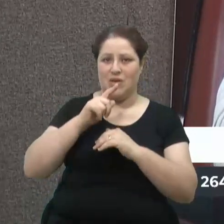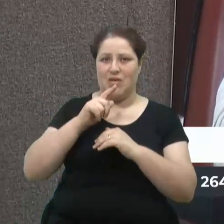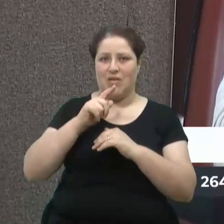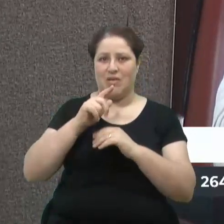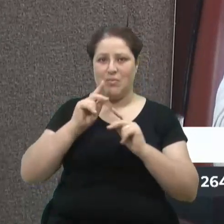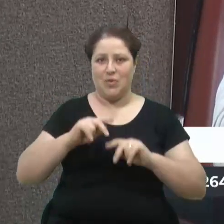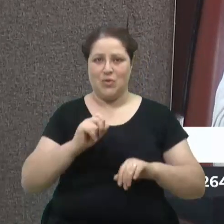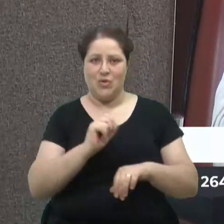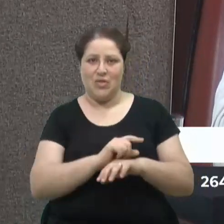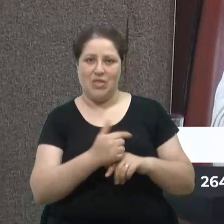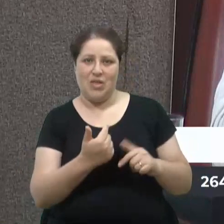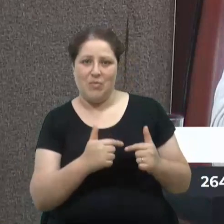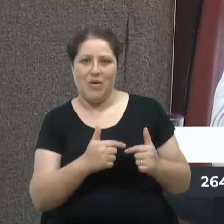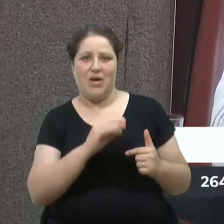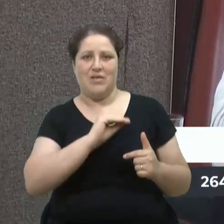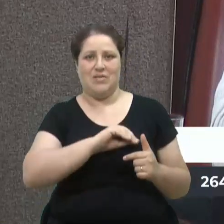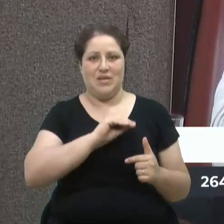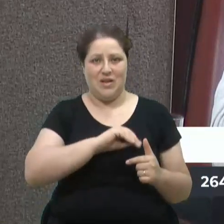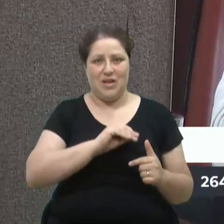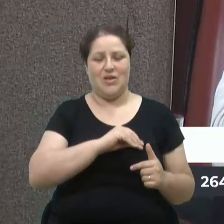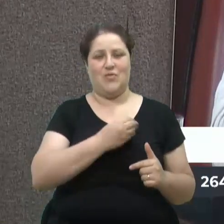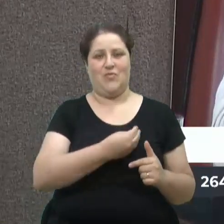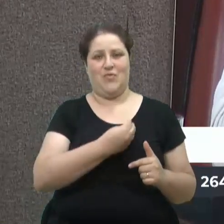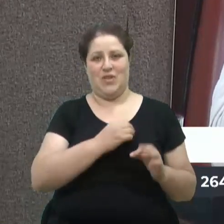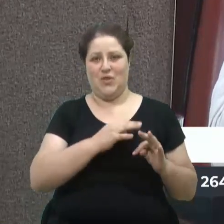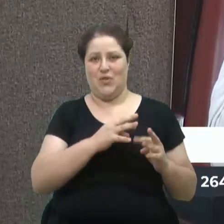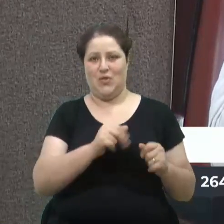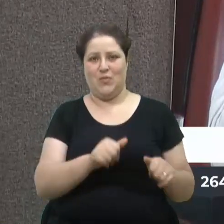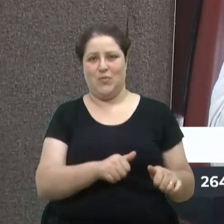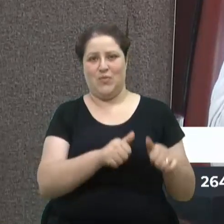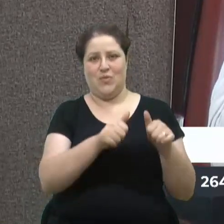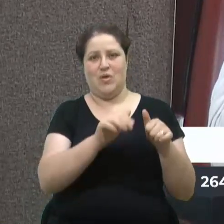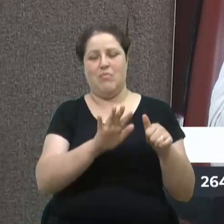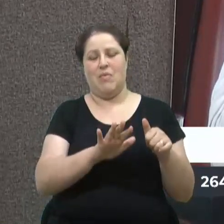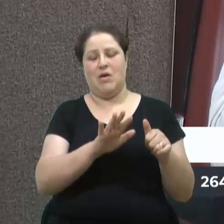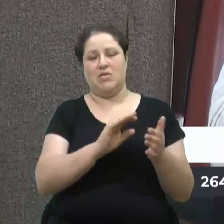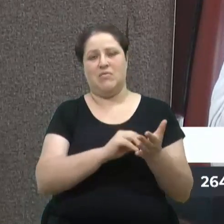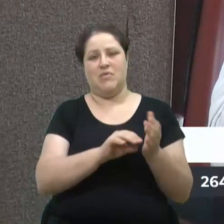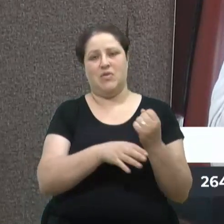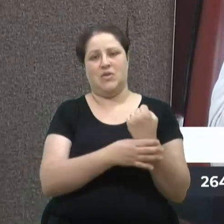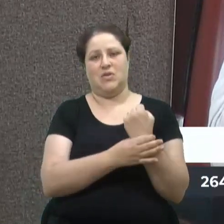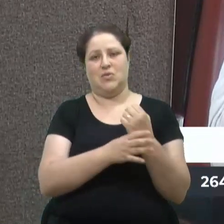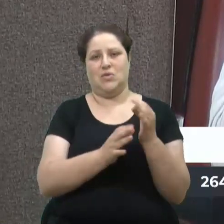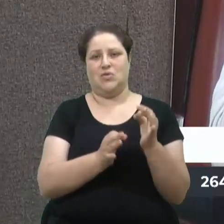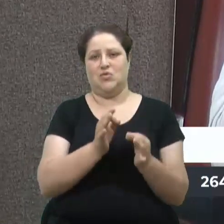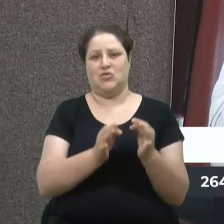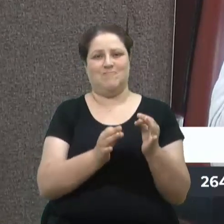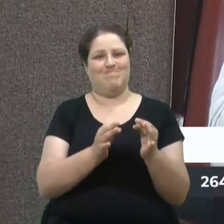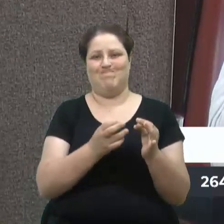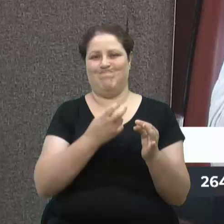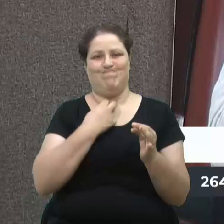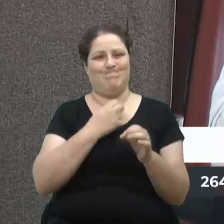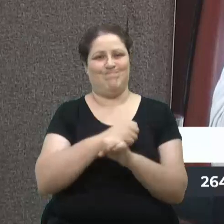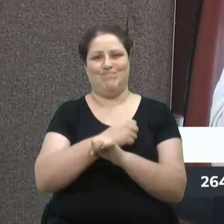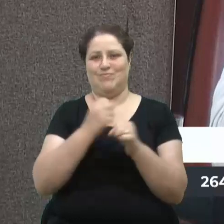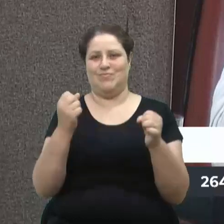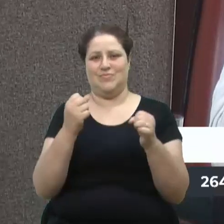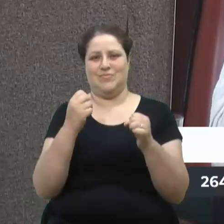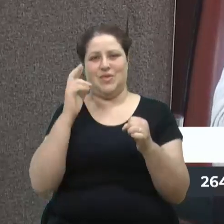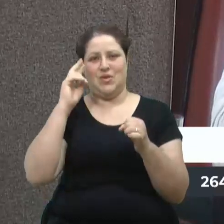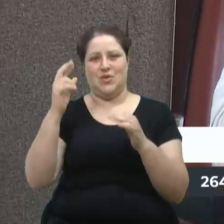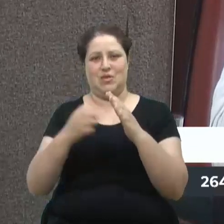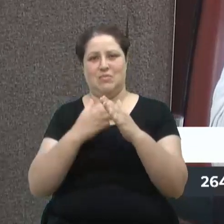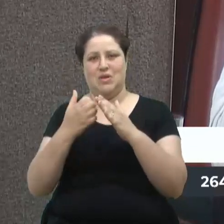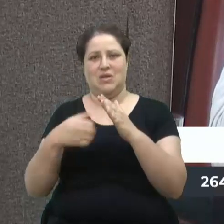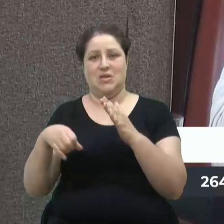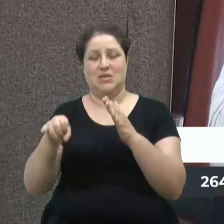renda, vai melhorar a vida de todos no Brasil. Mas com insegurança jurídica não dá. É impossível o empresário, quando avalia, quando